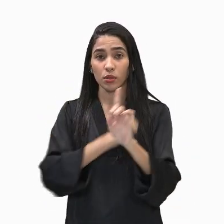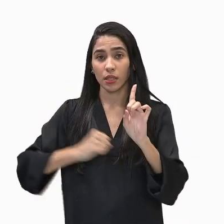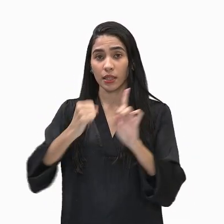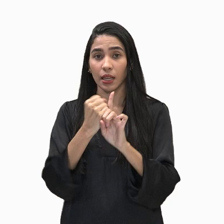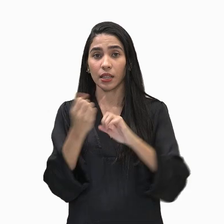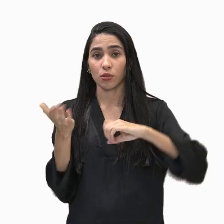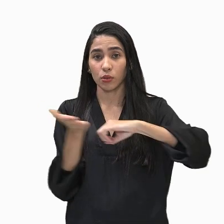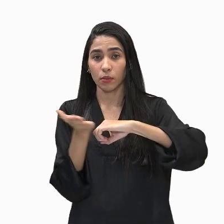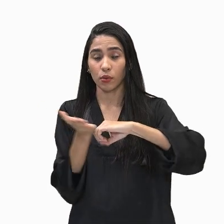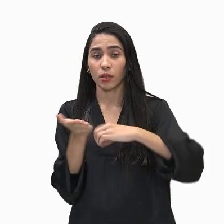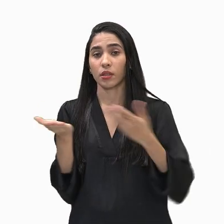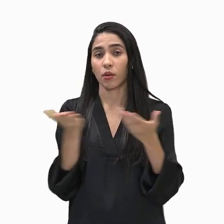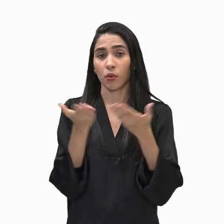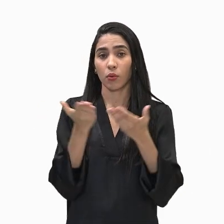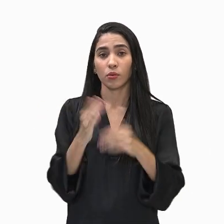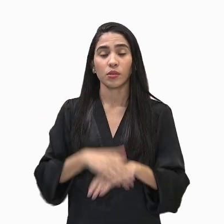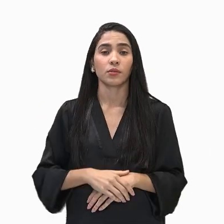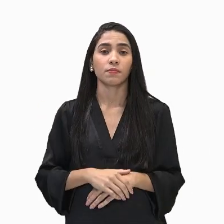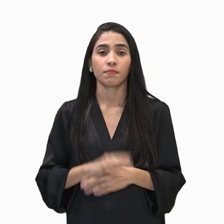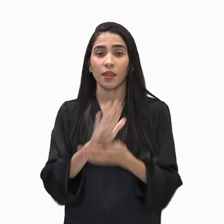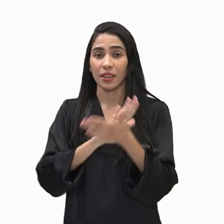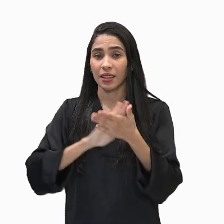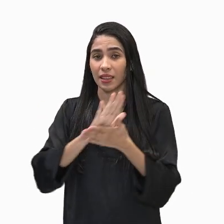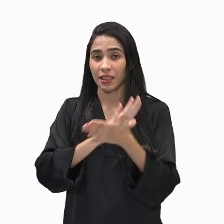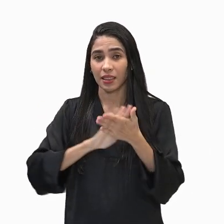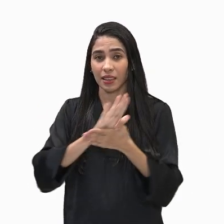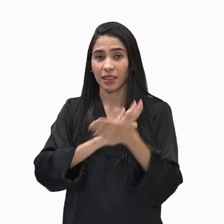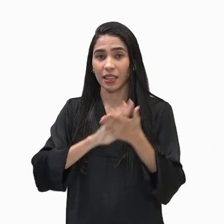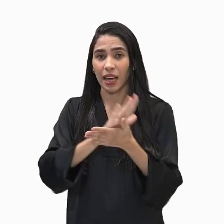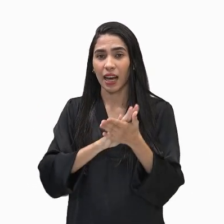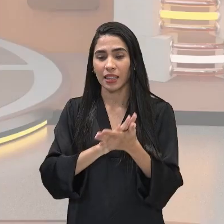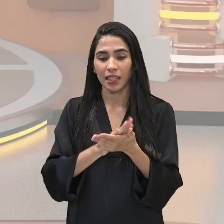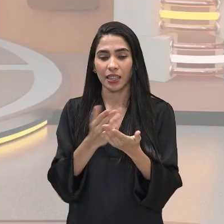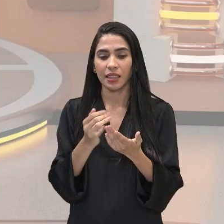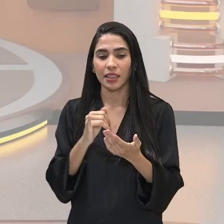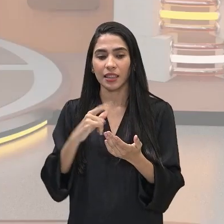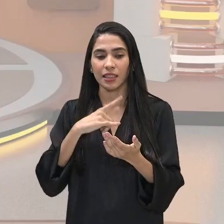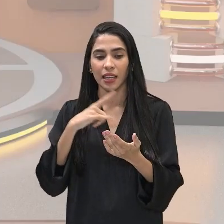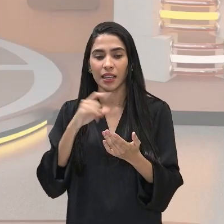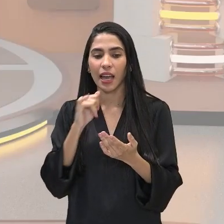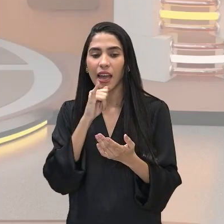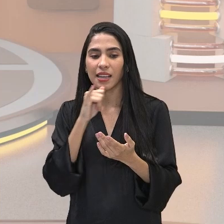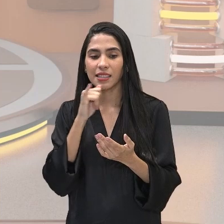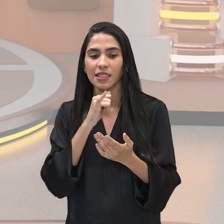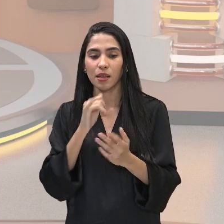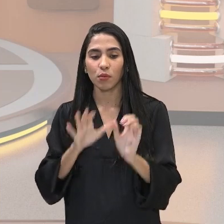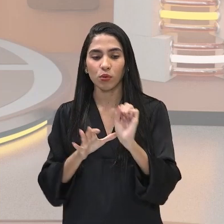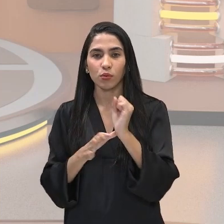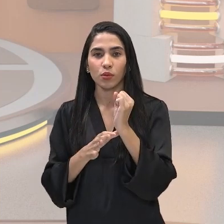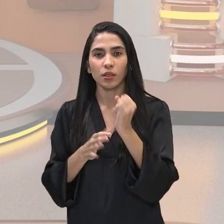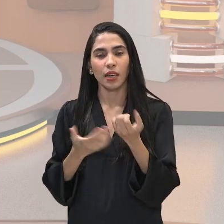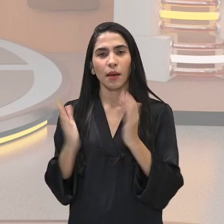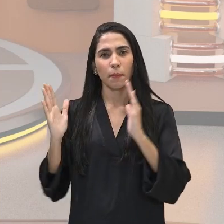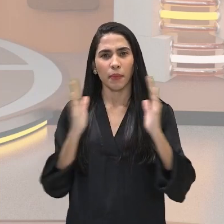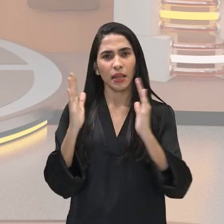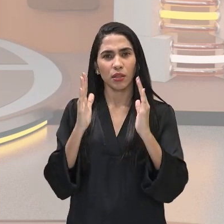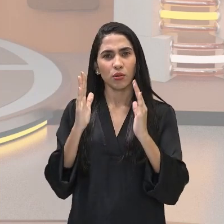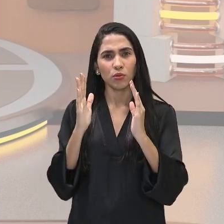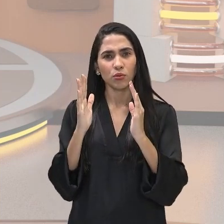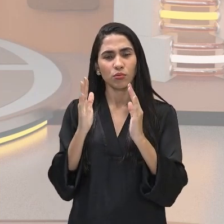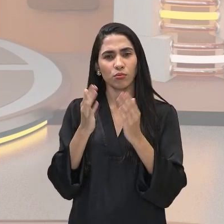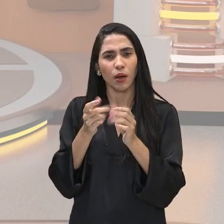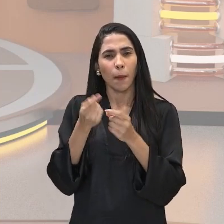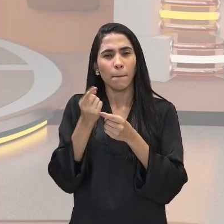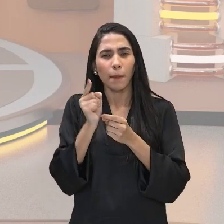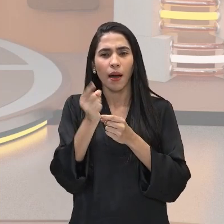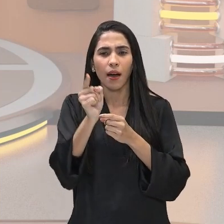hoje, gente, nada é feito para durar. Já prestaram atenção nisso? Nada é feito para durar.